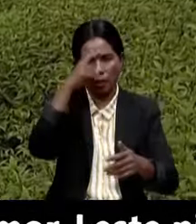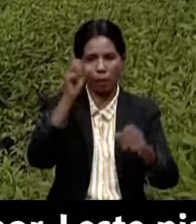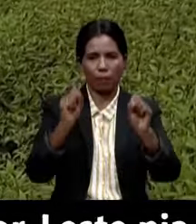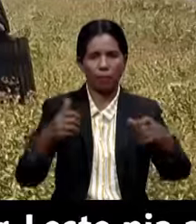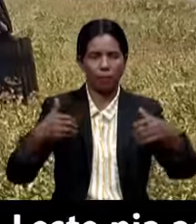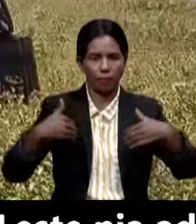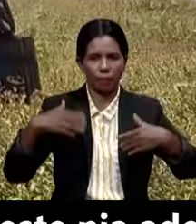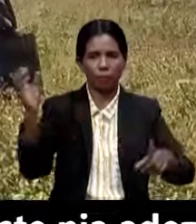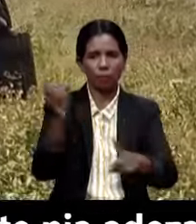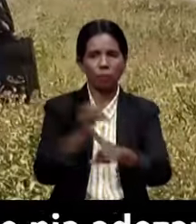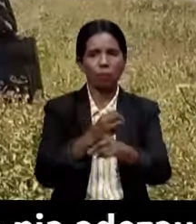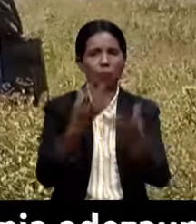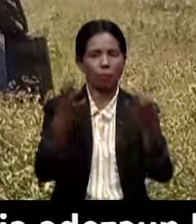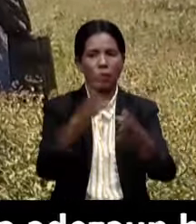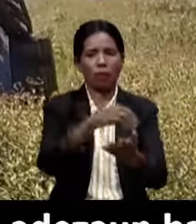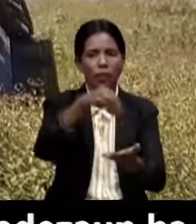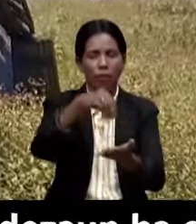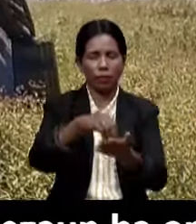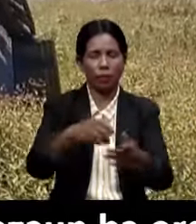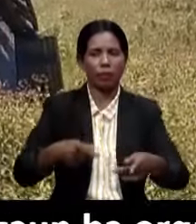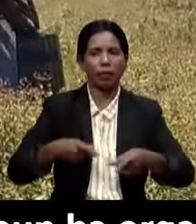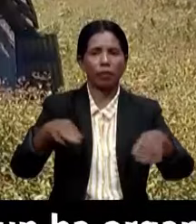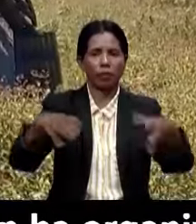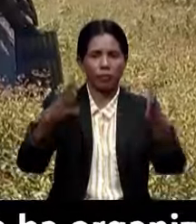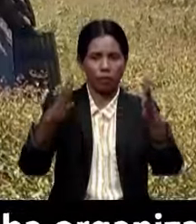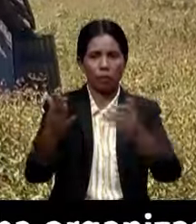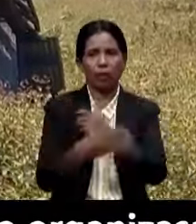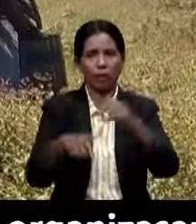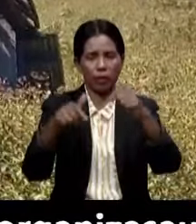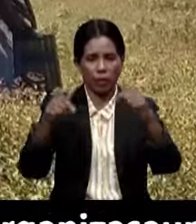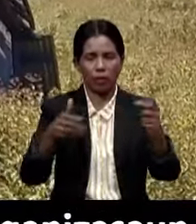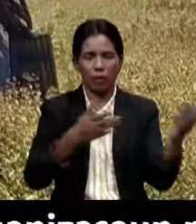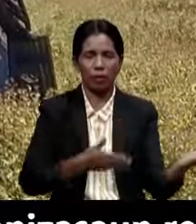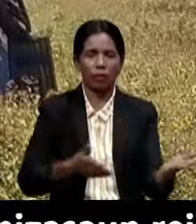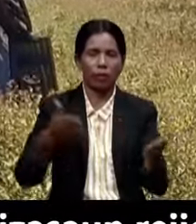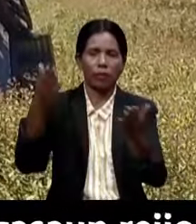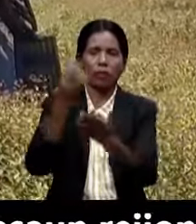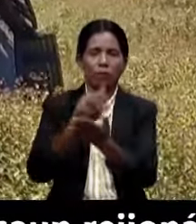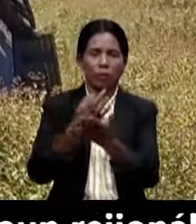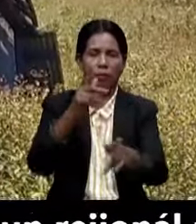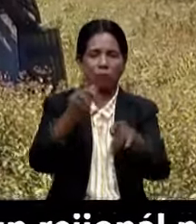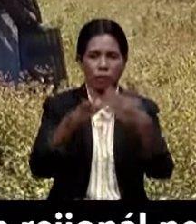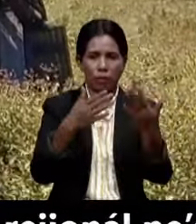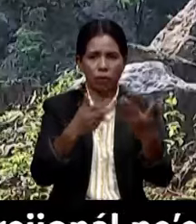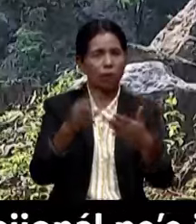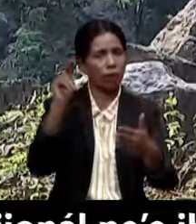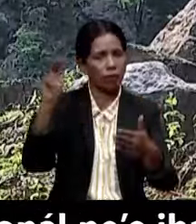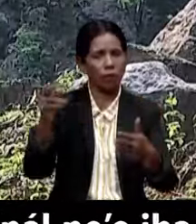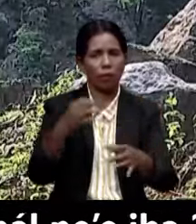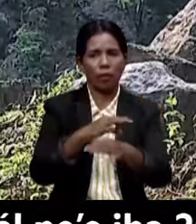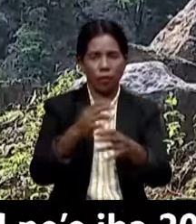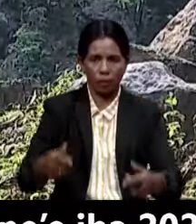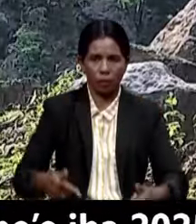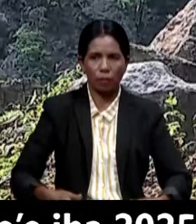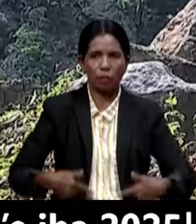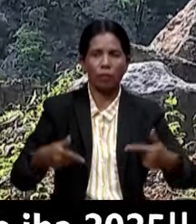hamoso oportunidade barak ho di cria campo serviço e railaran, atu eleva rendimento comunidade siranien, pa di amores